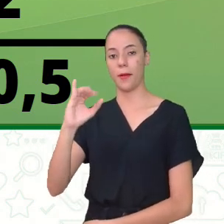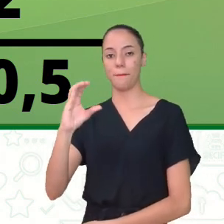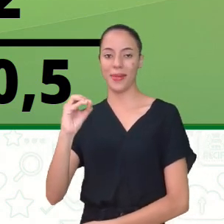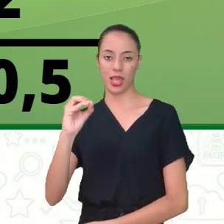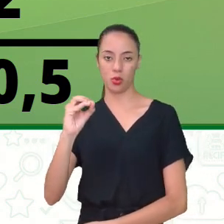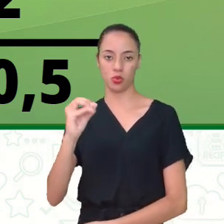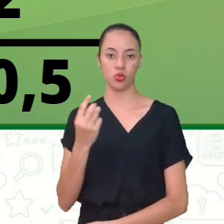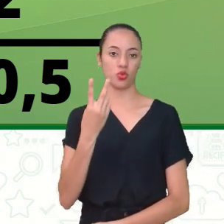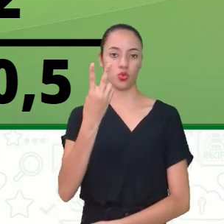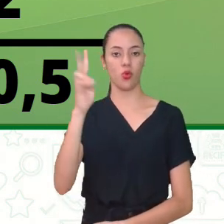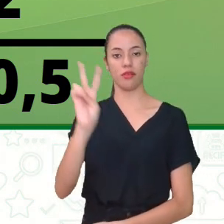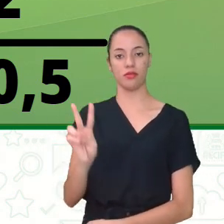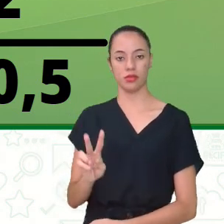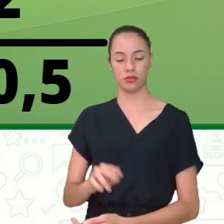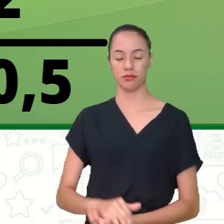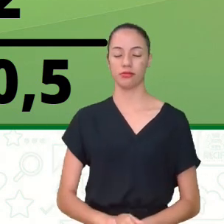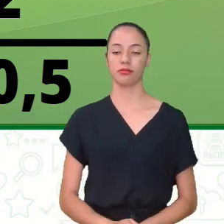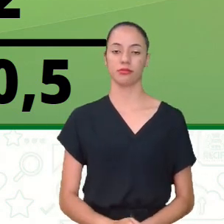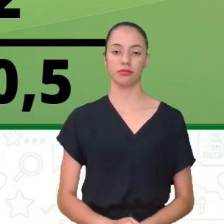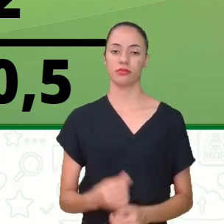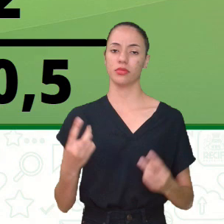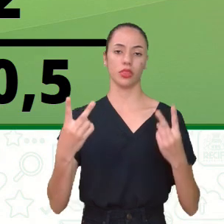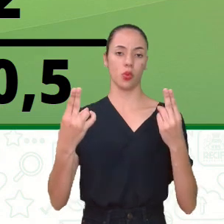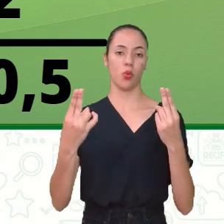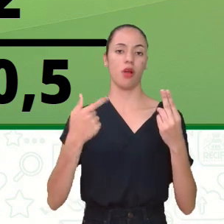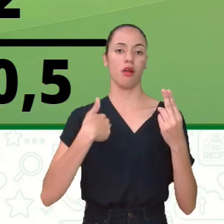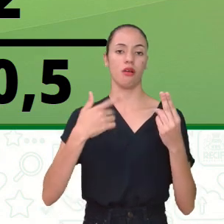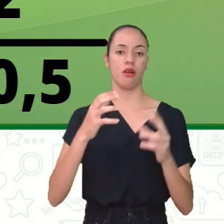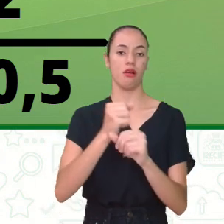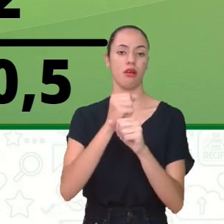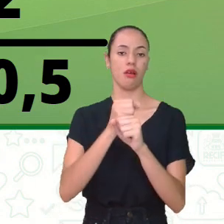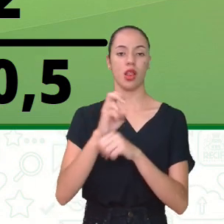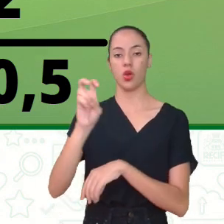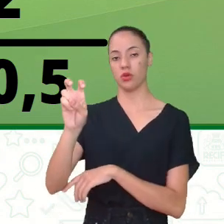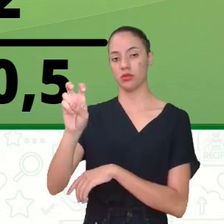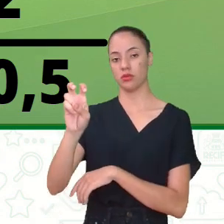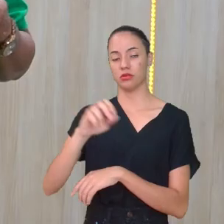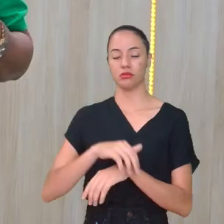Percebem? E o mesmo eu fiz lá com o 5, né? Quando eu pego